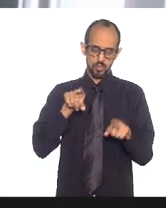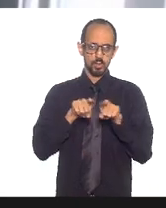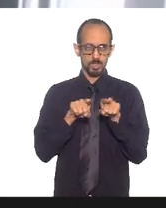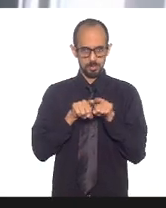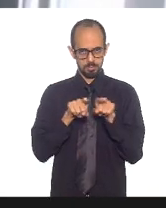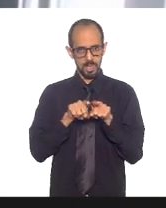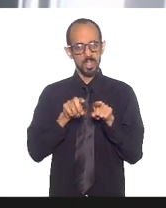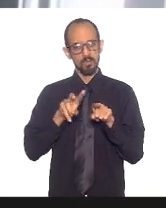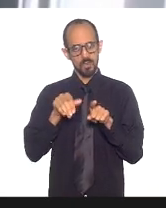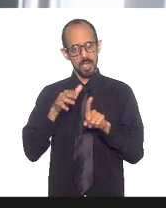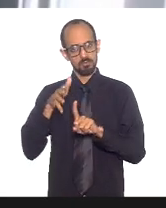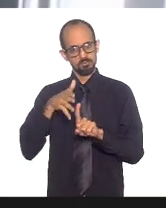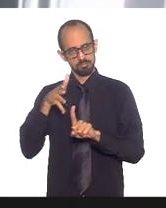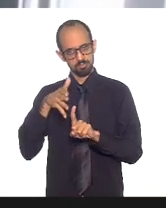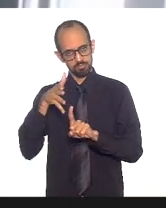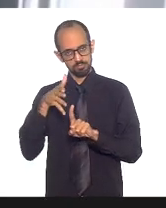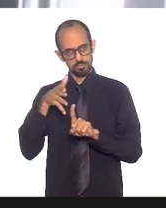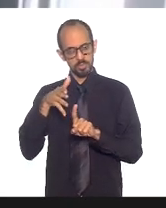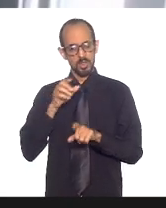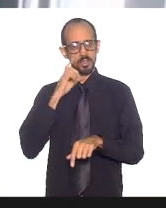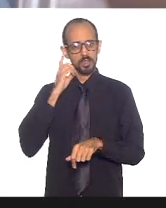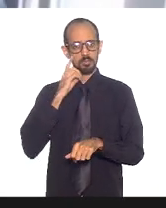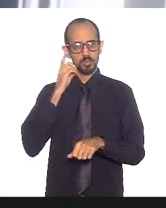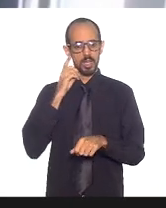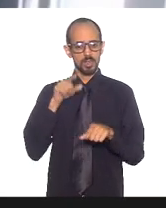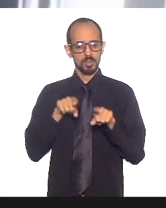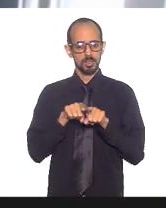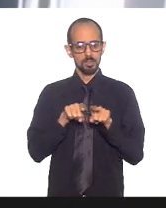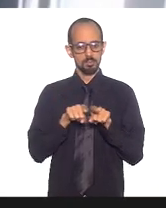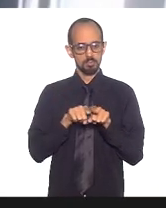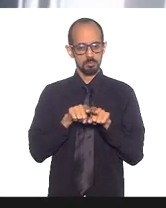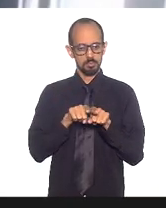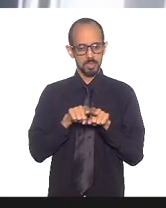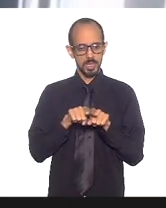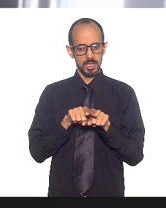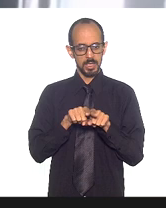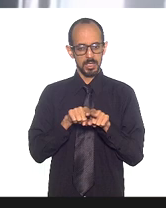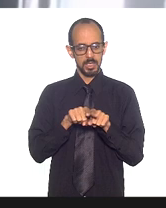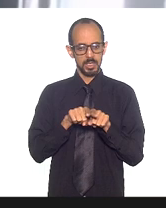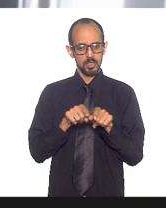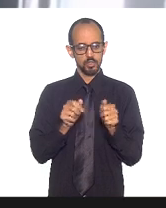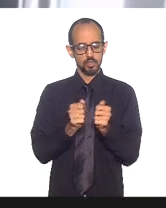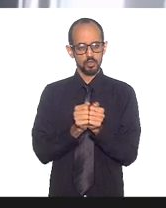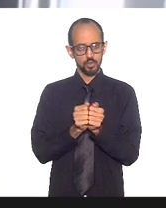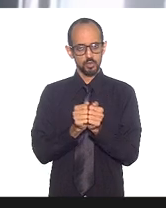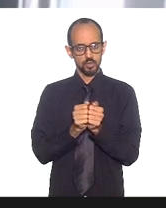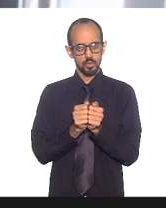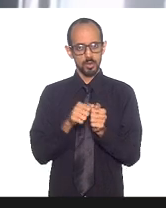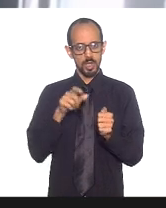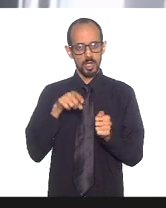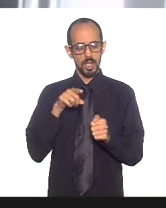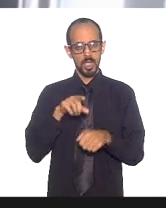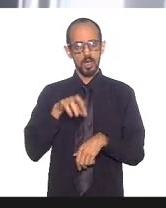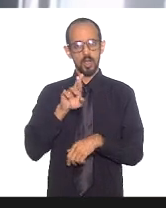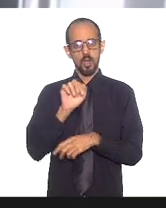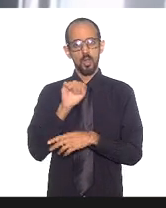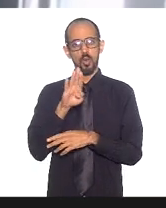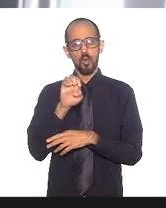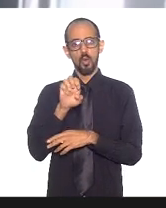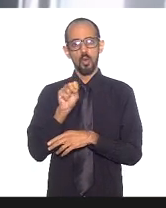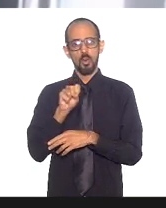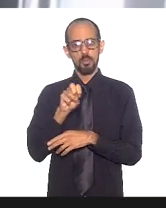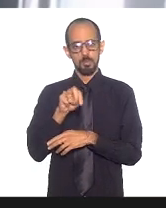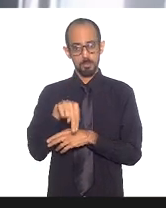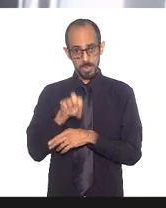manifestar em instantes, que também é copromotor dessa audiência, presidindo a Comissão de Educação, e o deputado Rubens Bontempo,